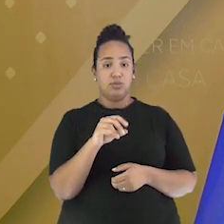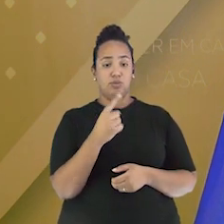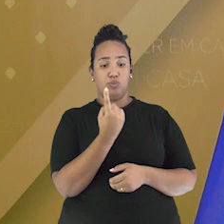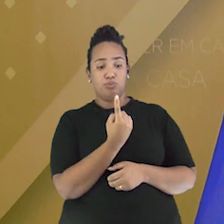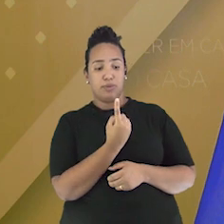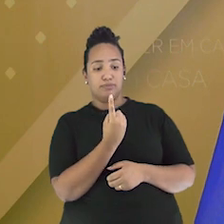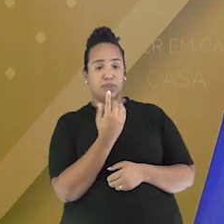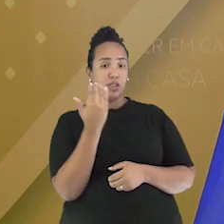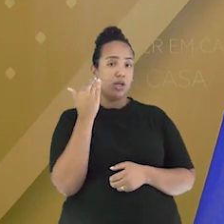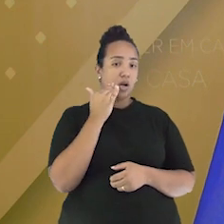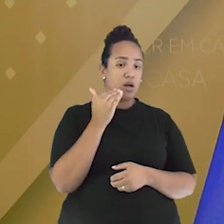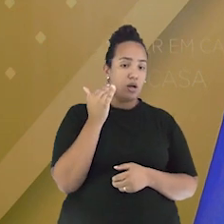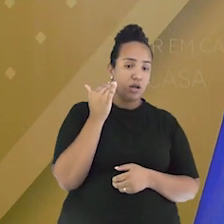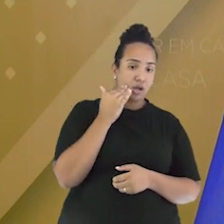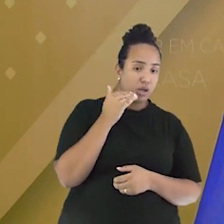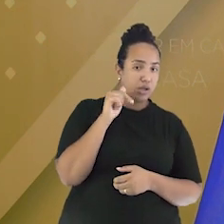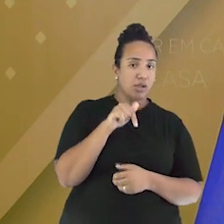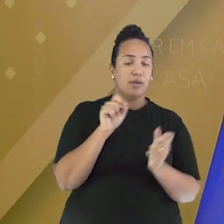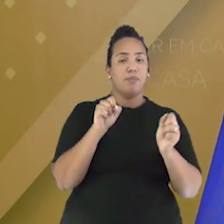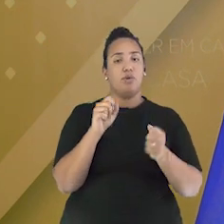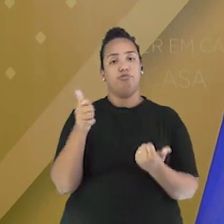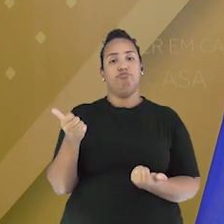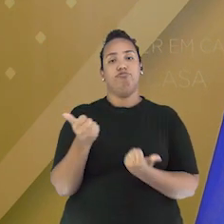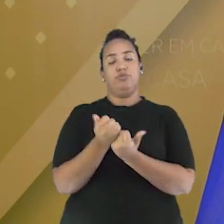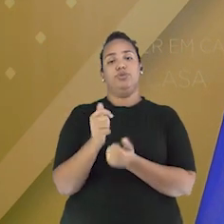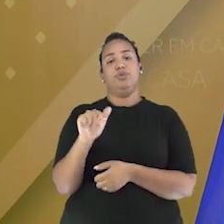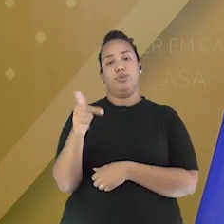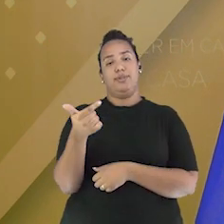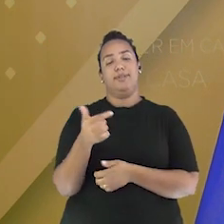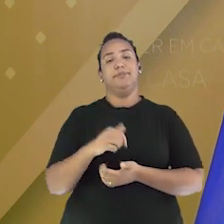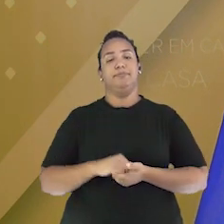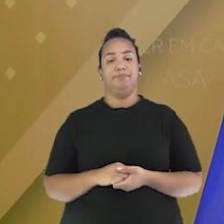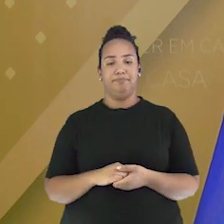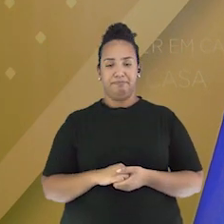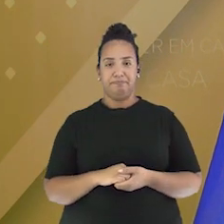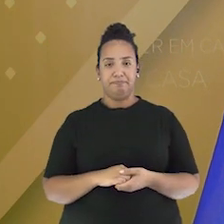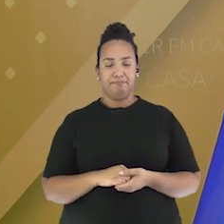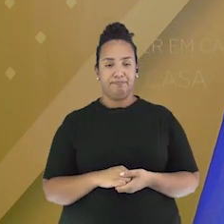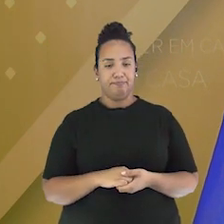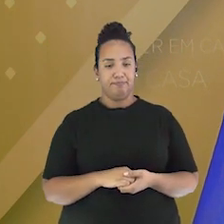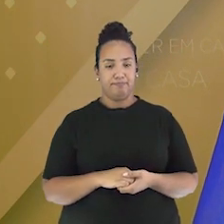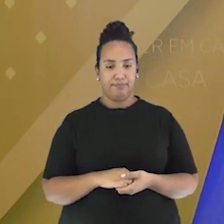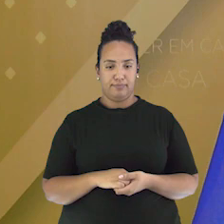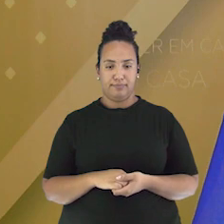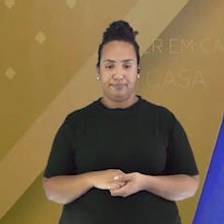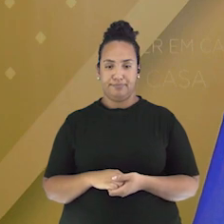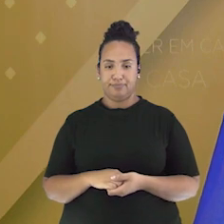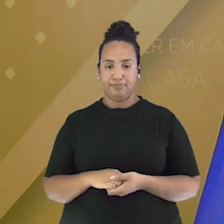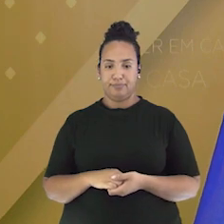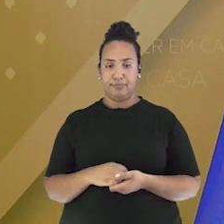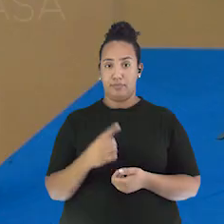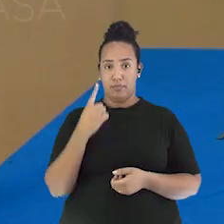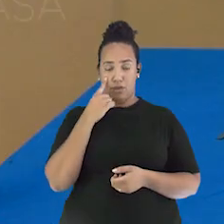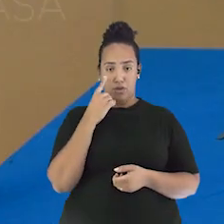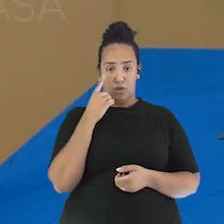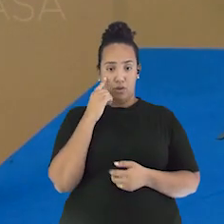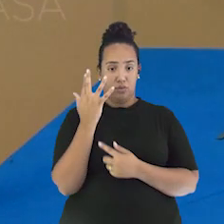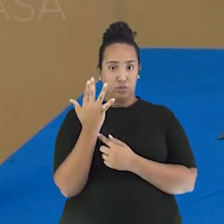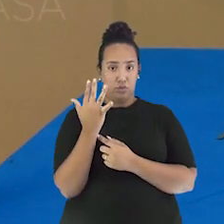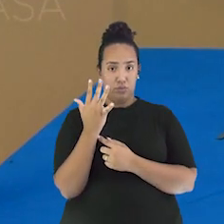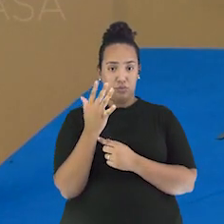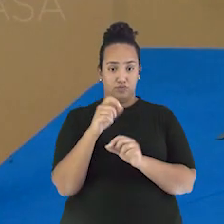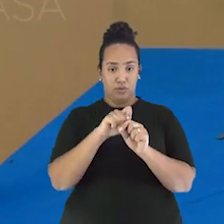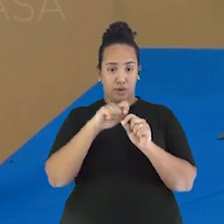rasgar é uma coisa que acontece, então a gente pode substituir se acontecer alguma coisa, certo? Certo. Então a gente prende ela aqui